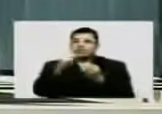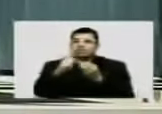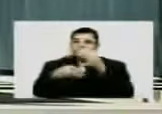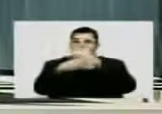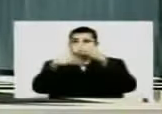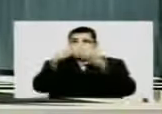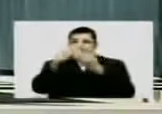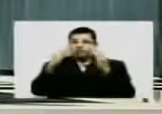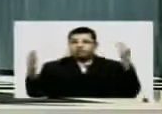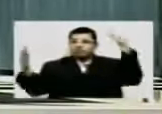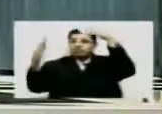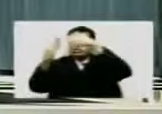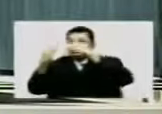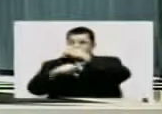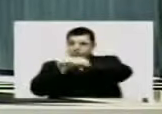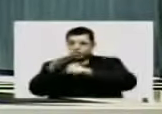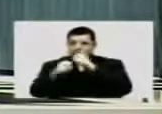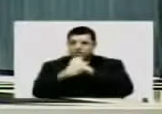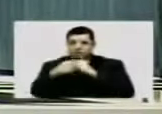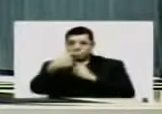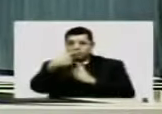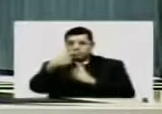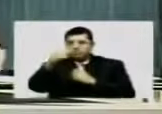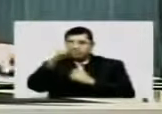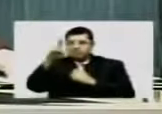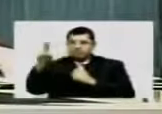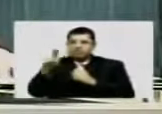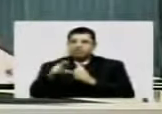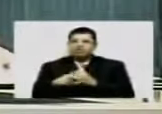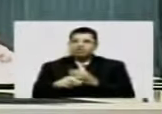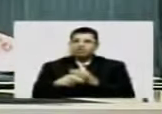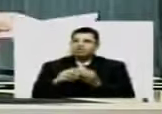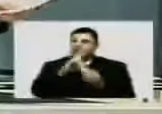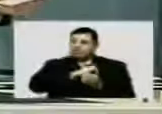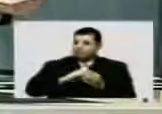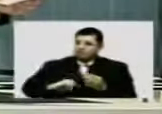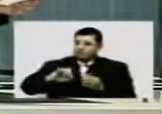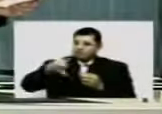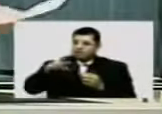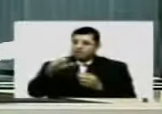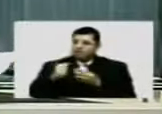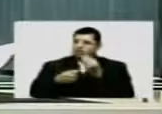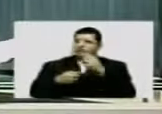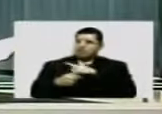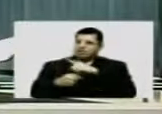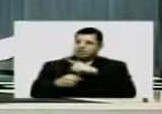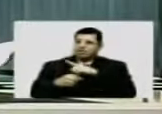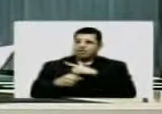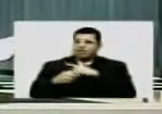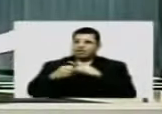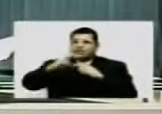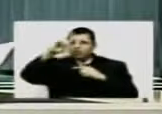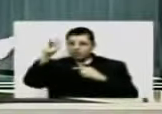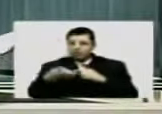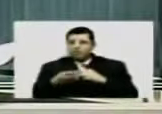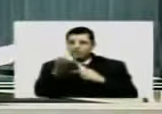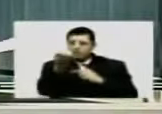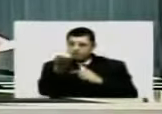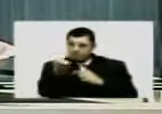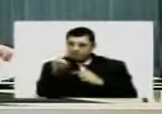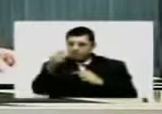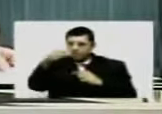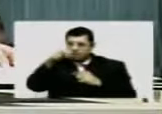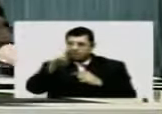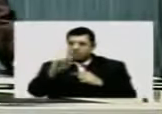de obras até o final do ano, de 20 milhões de reais, deputado Zé Ricardo, tem 2 milhões e